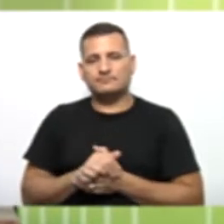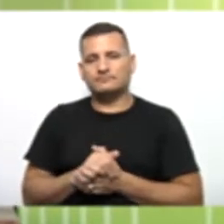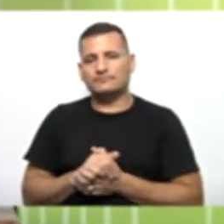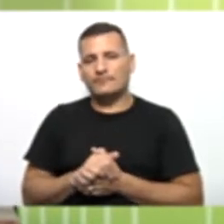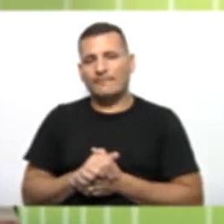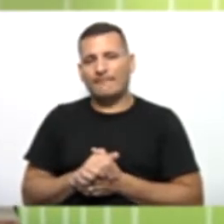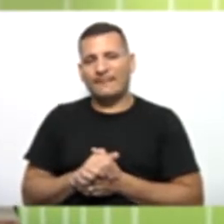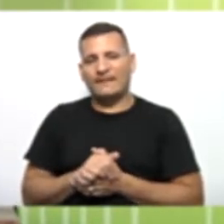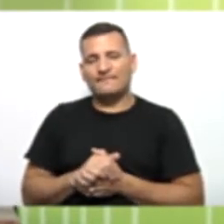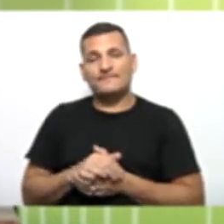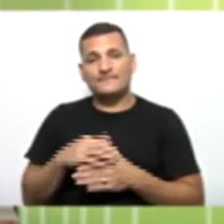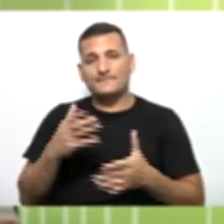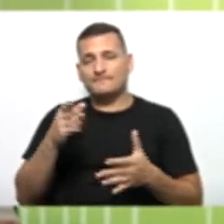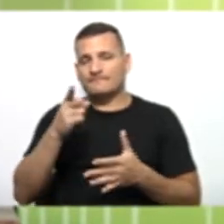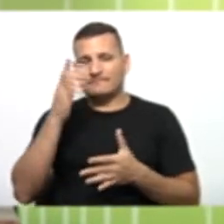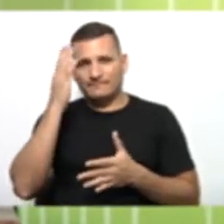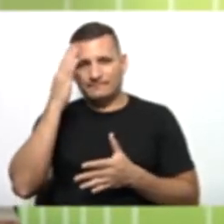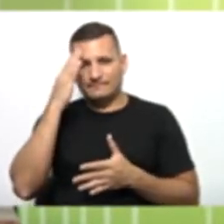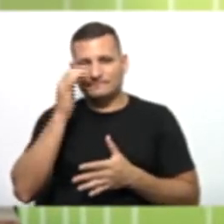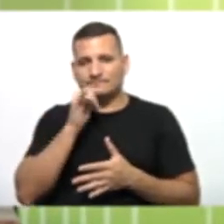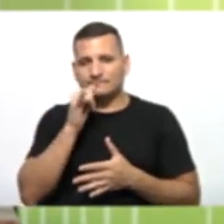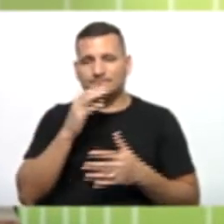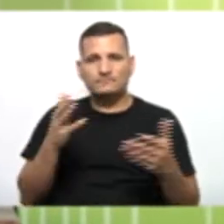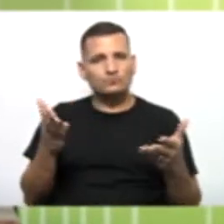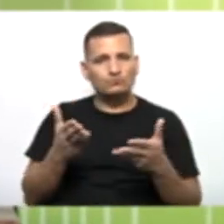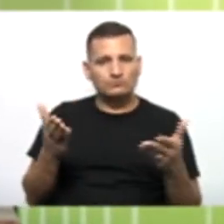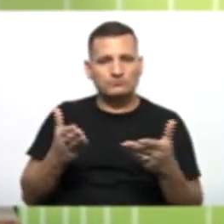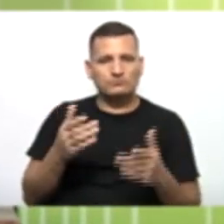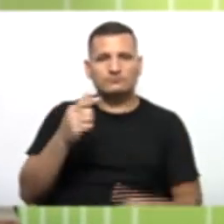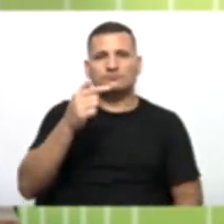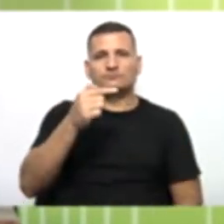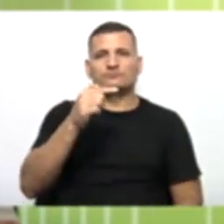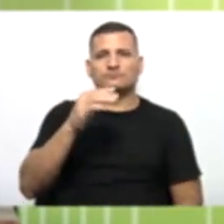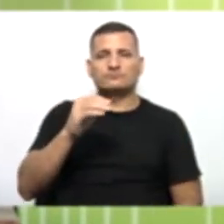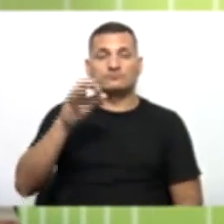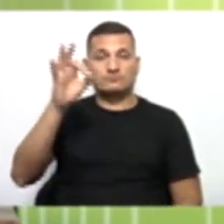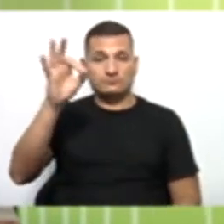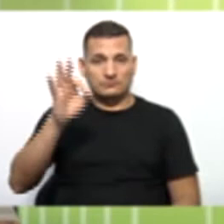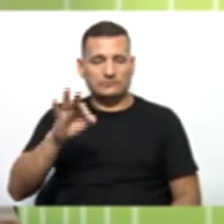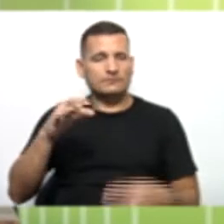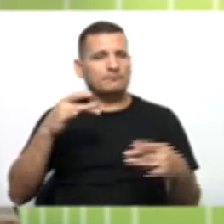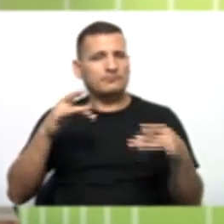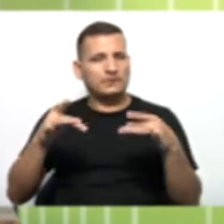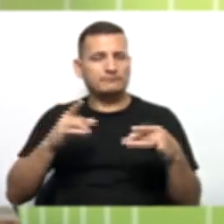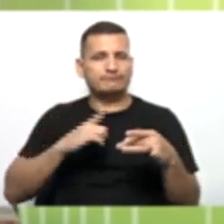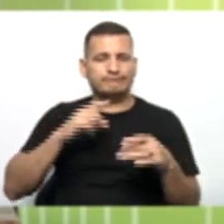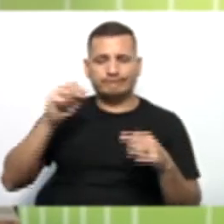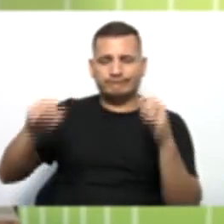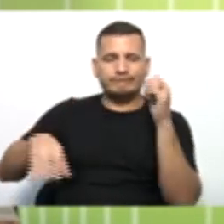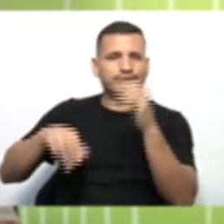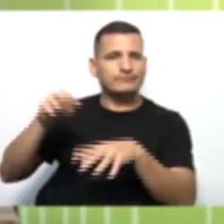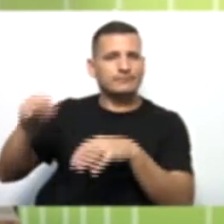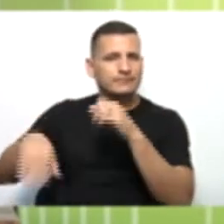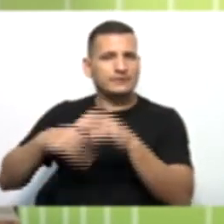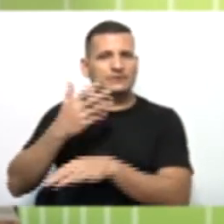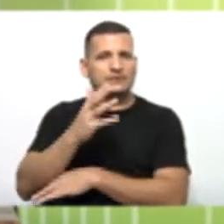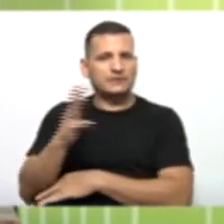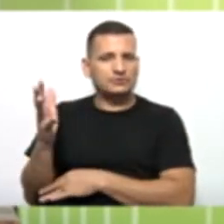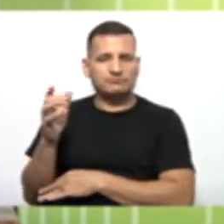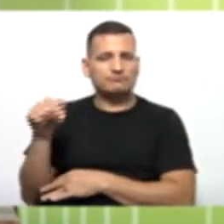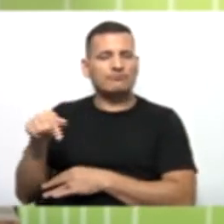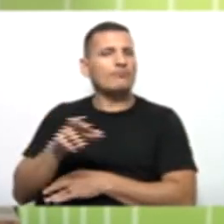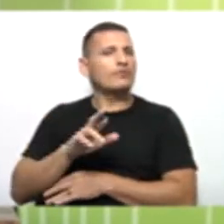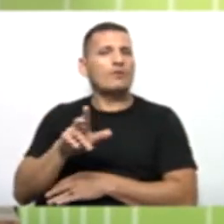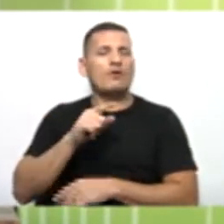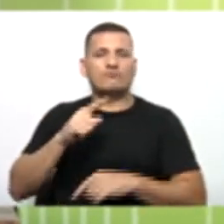Para vocês terem uma ideia, hoje 70% do plástico descartado no meio ambiente não é produtos. 70%